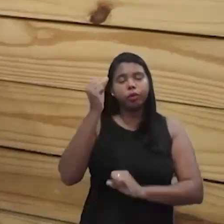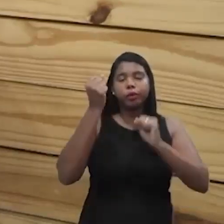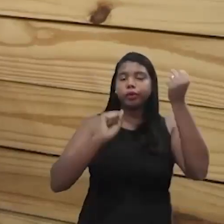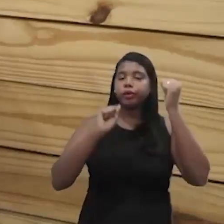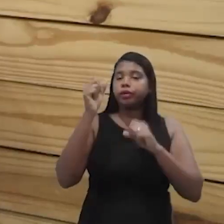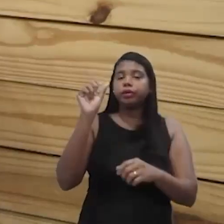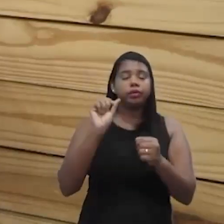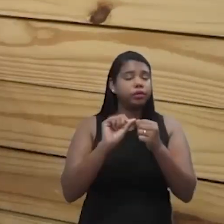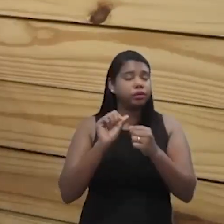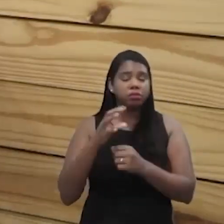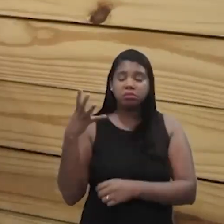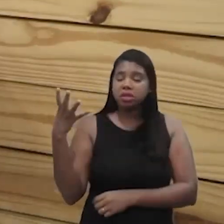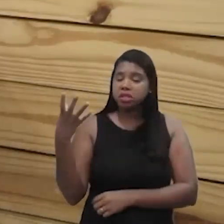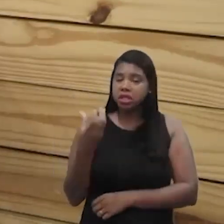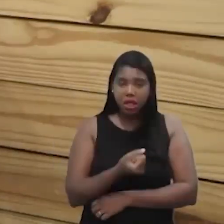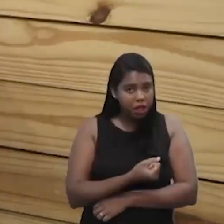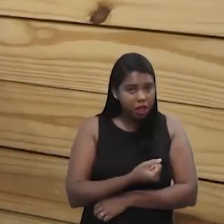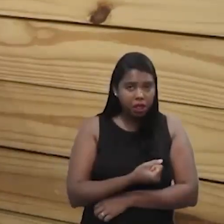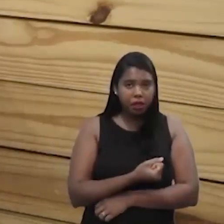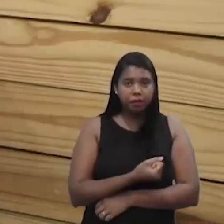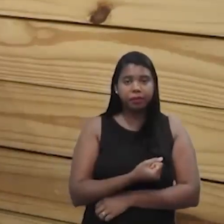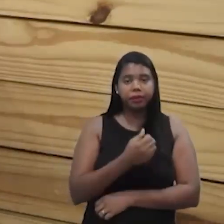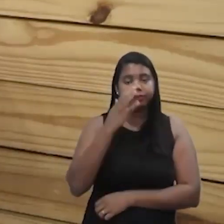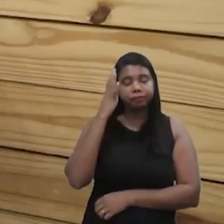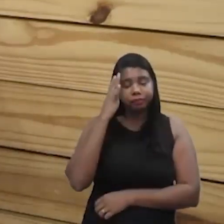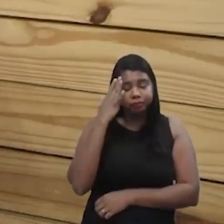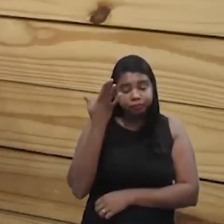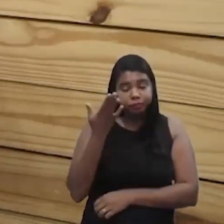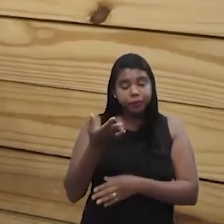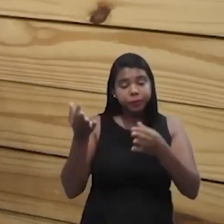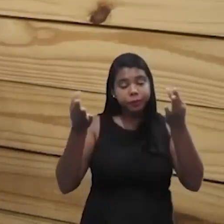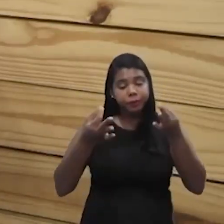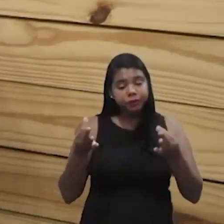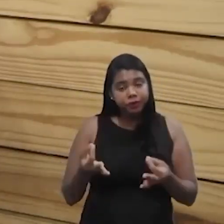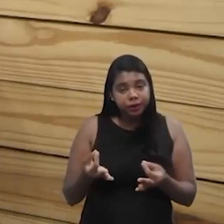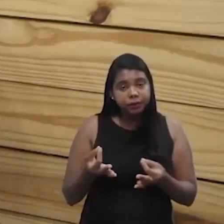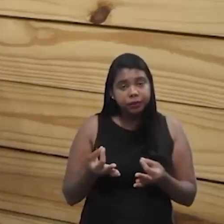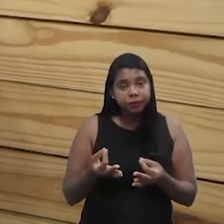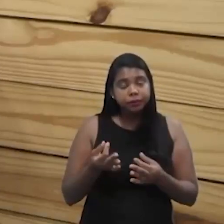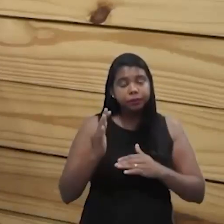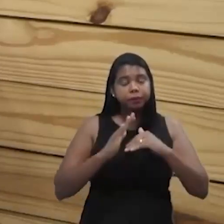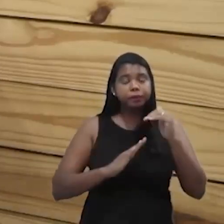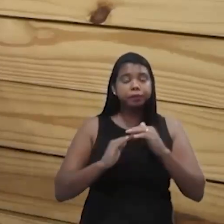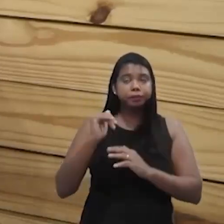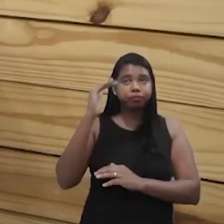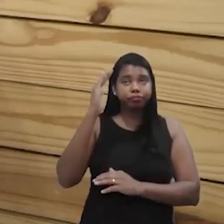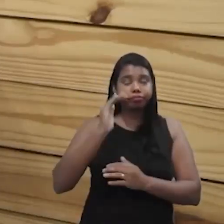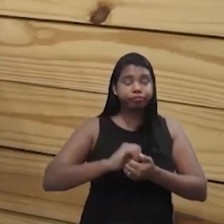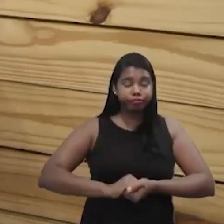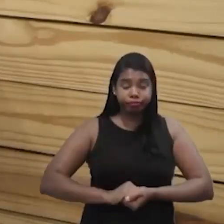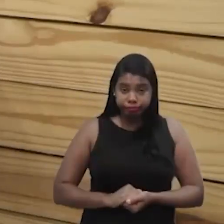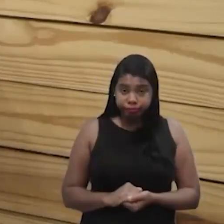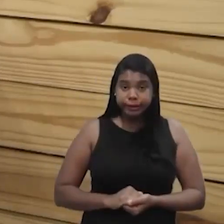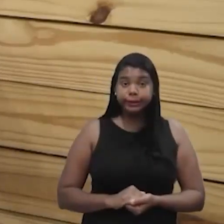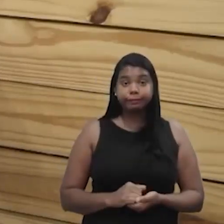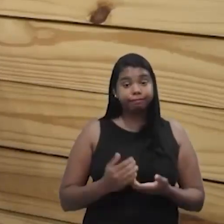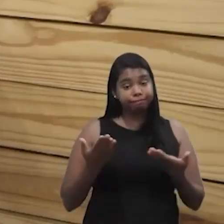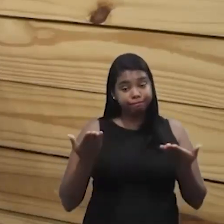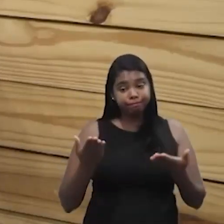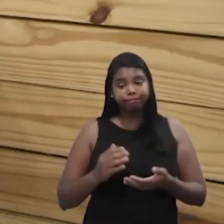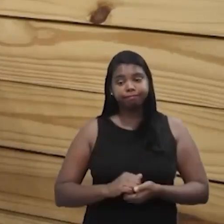uma forma mais rápida, mais ágil, com um grau de perfeição, digamos assim, muito maior. E claro, a gente hoje